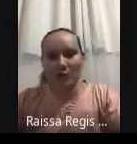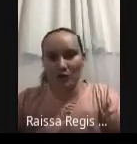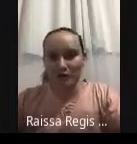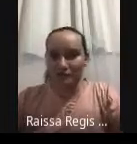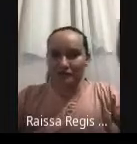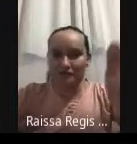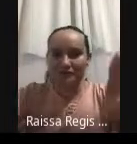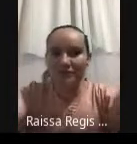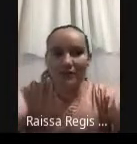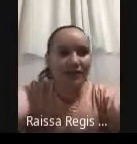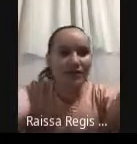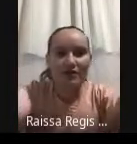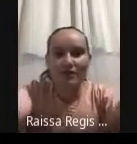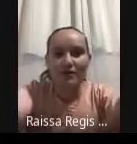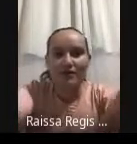povo?